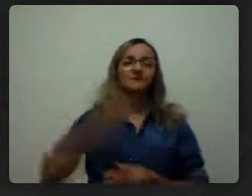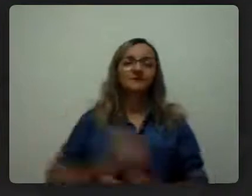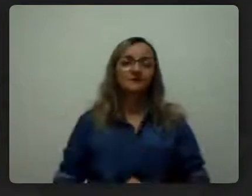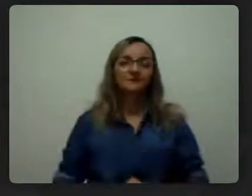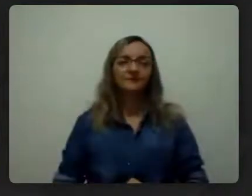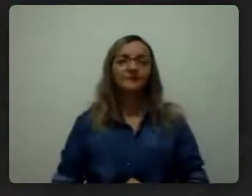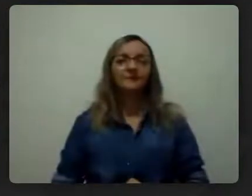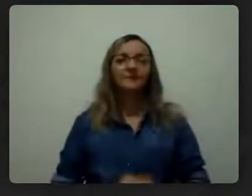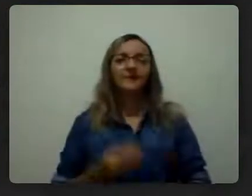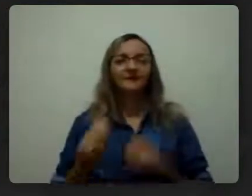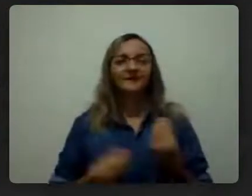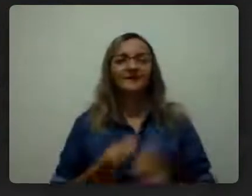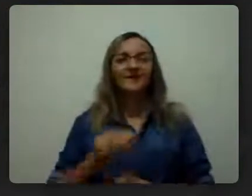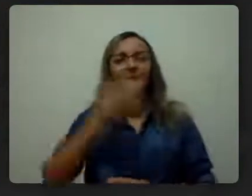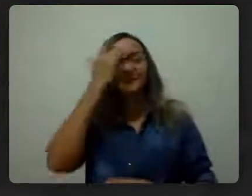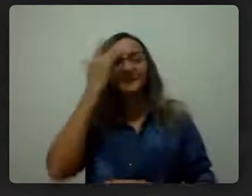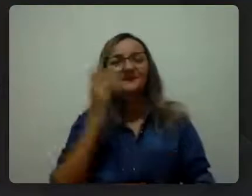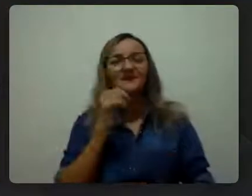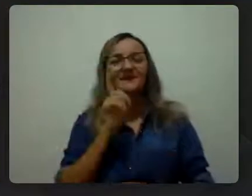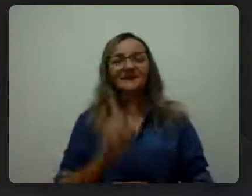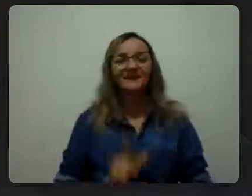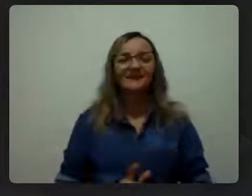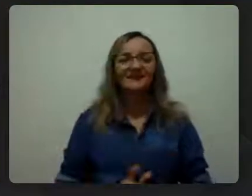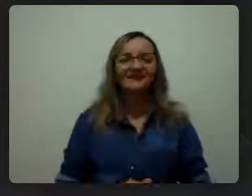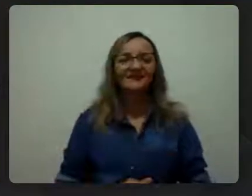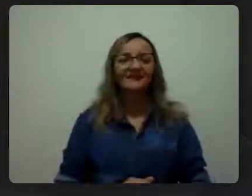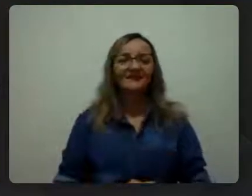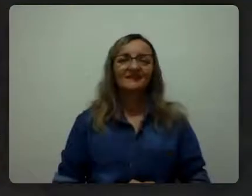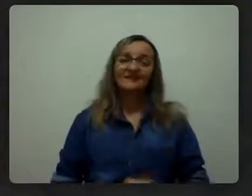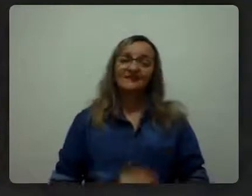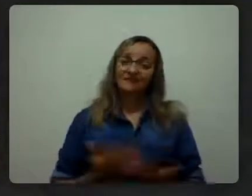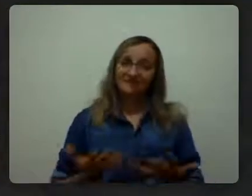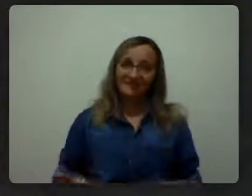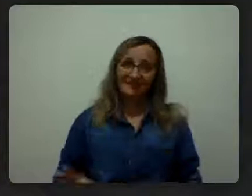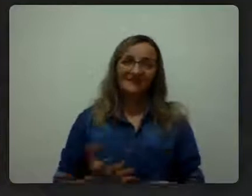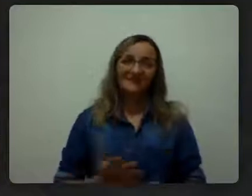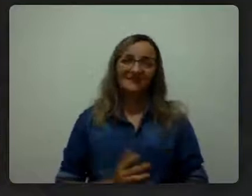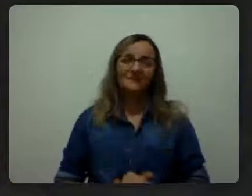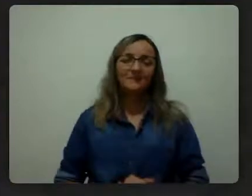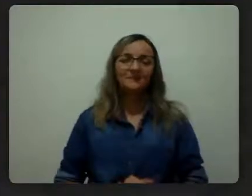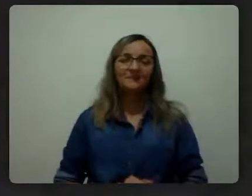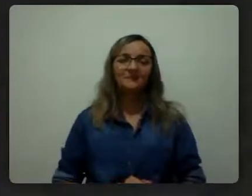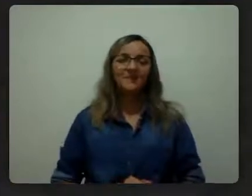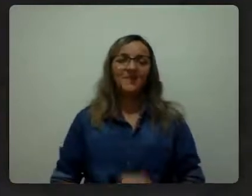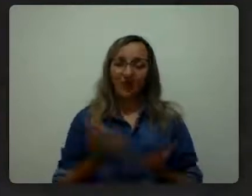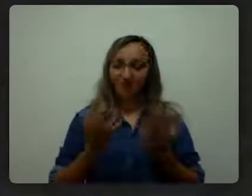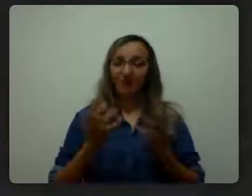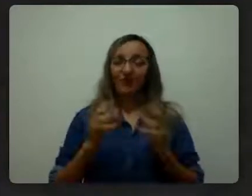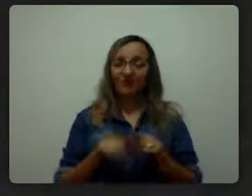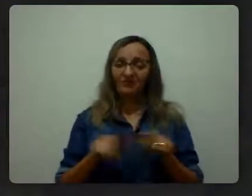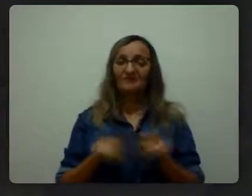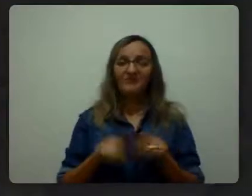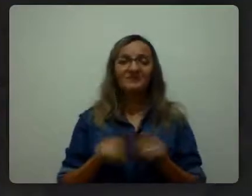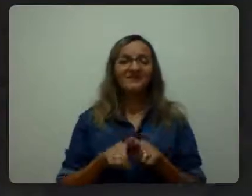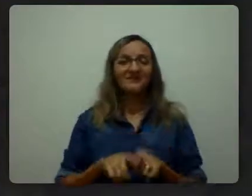que eu coloquei aqui, ó. O pessoal quer chocolate, agora você tá lascado e você vai ter que mandar chocolate para o Brasil inteiro. Vai ter que mandar para todo mundo.